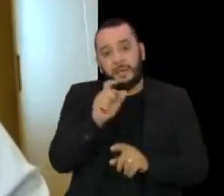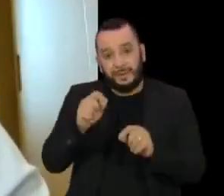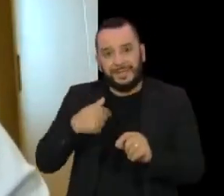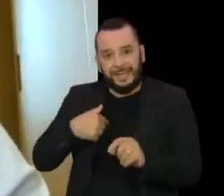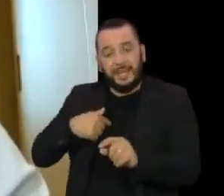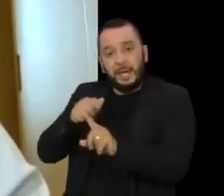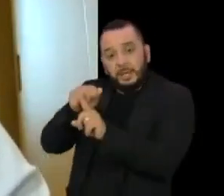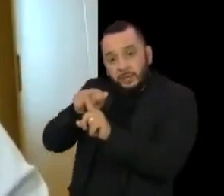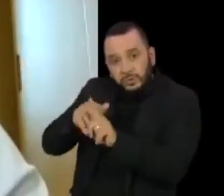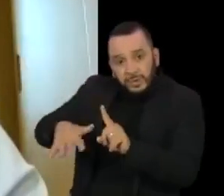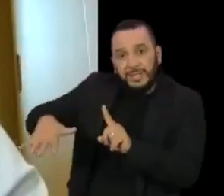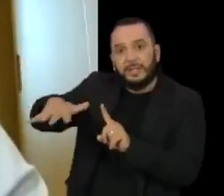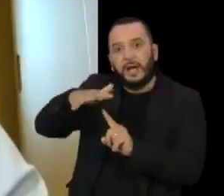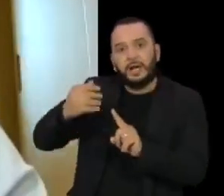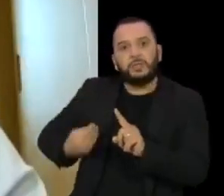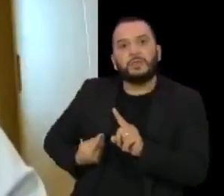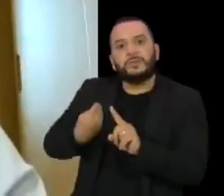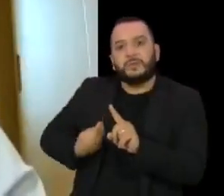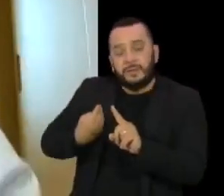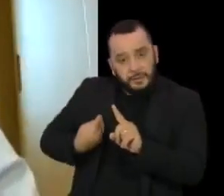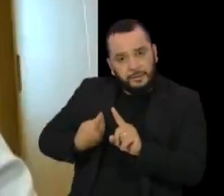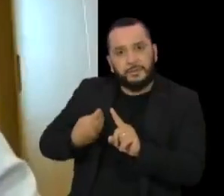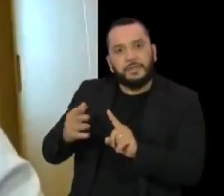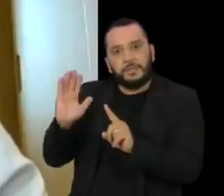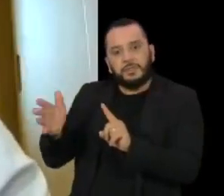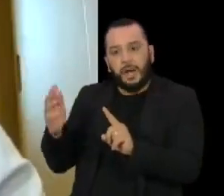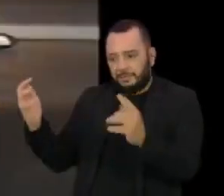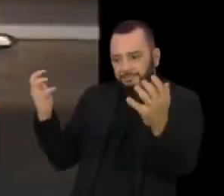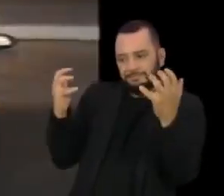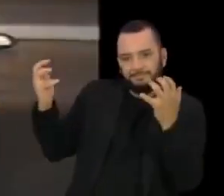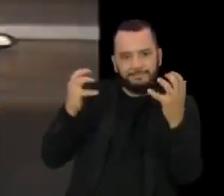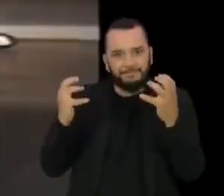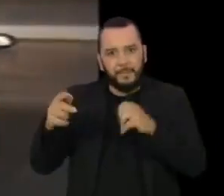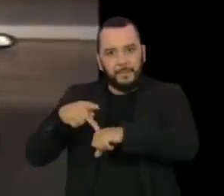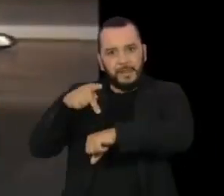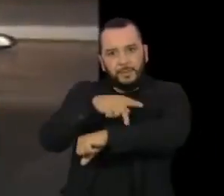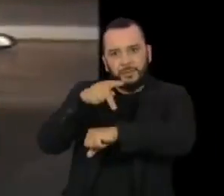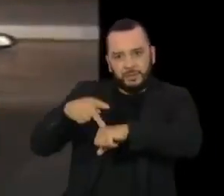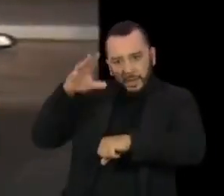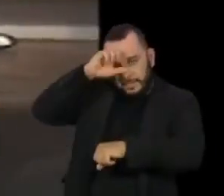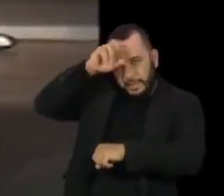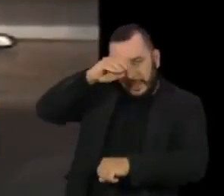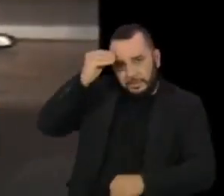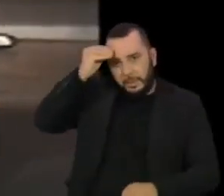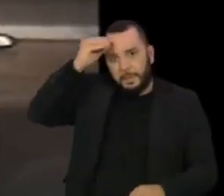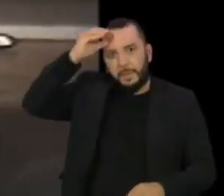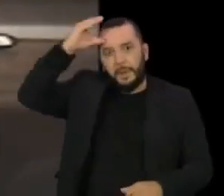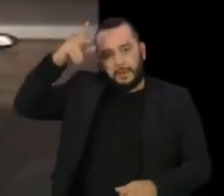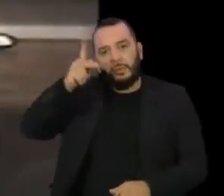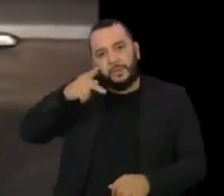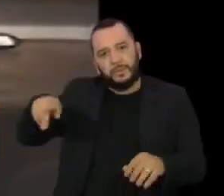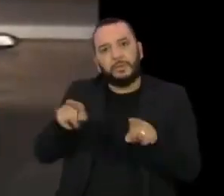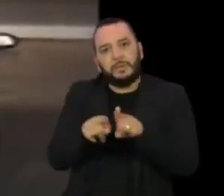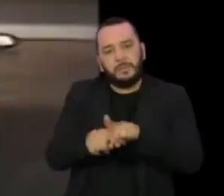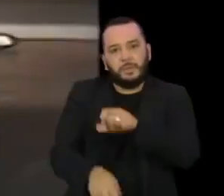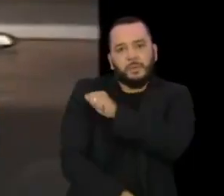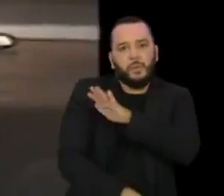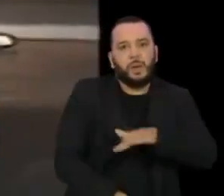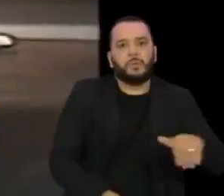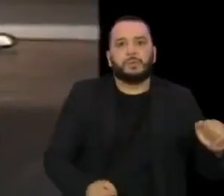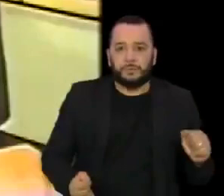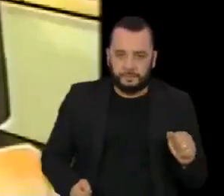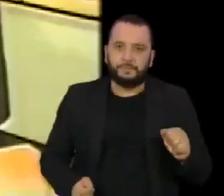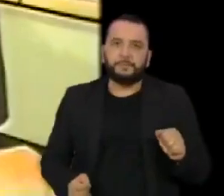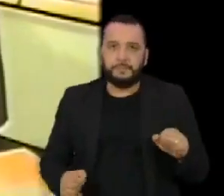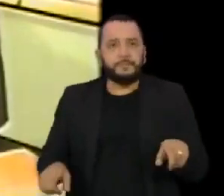processo pedagógico, e a realidade tanto do educador como também do educando. Paulo Freire também defendia o diálogo como forma